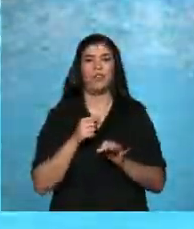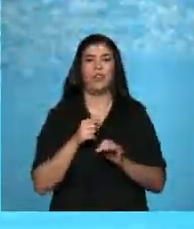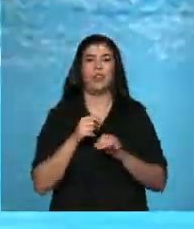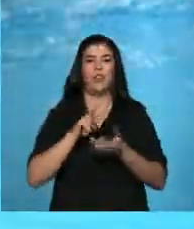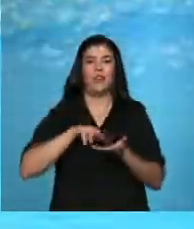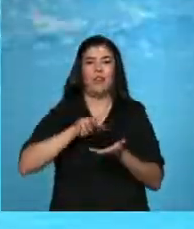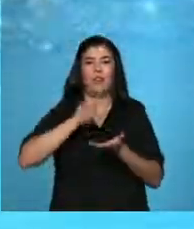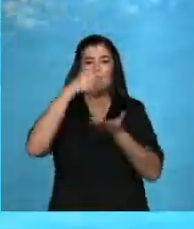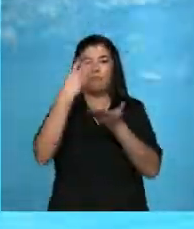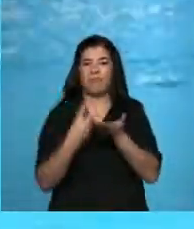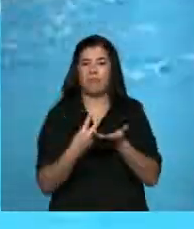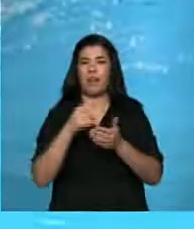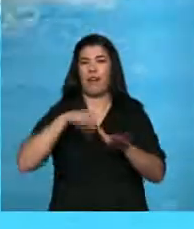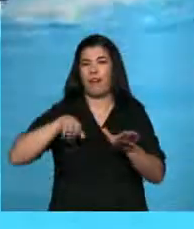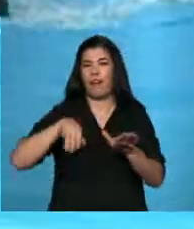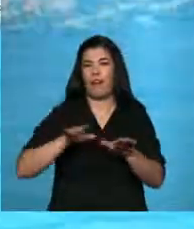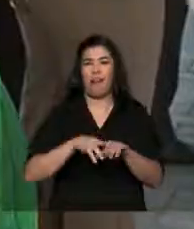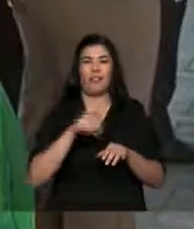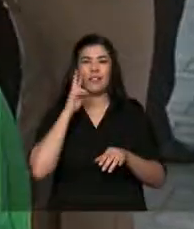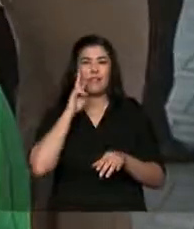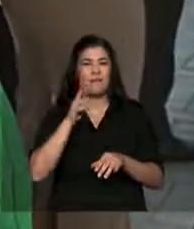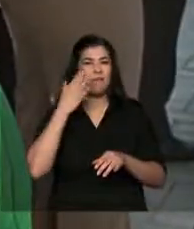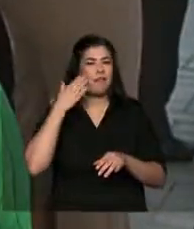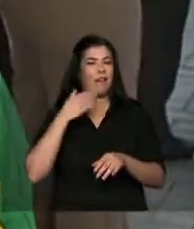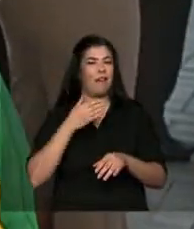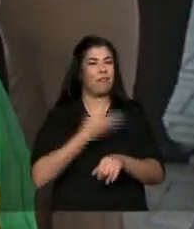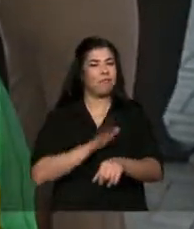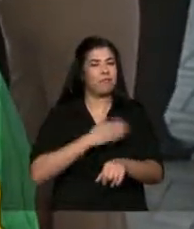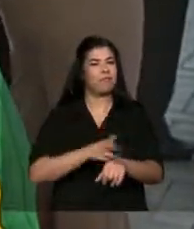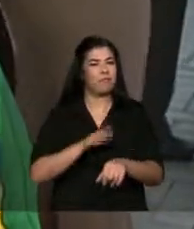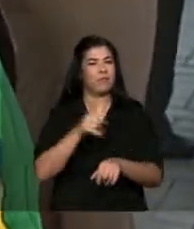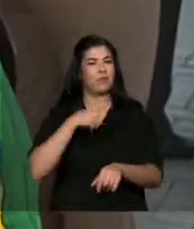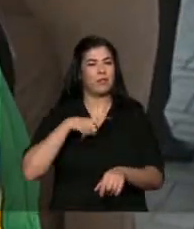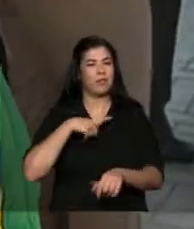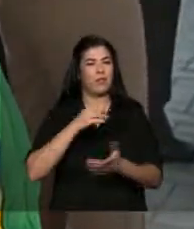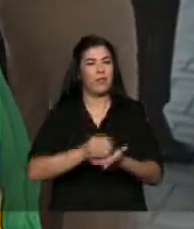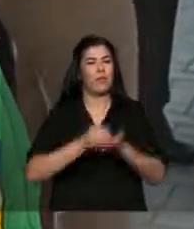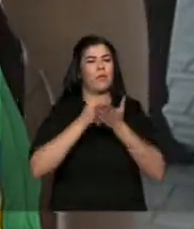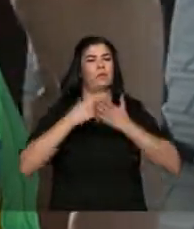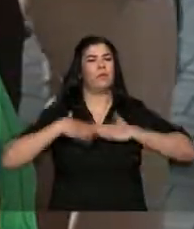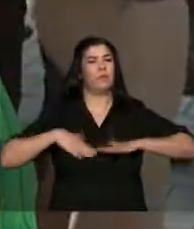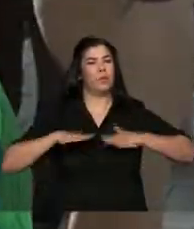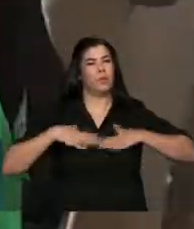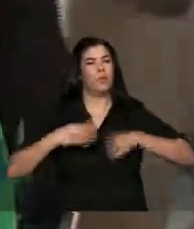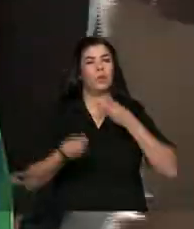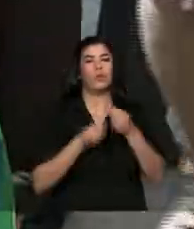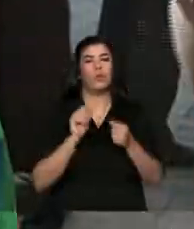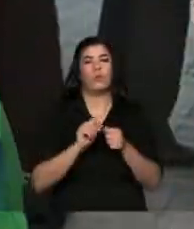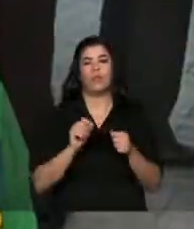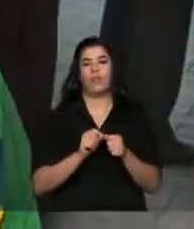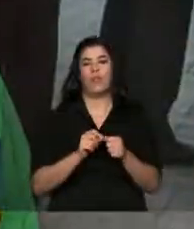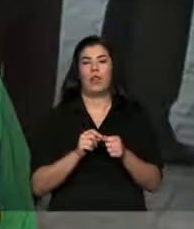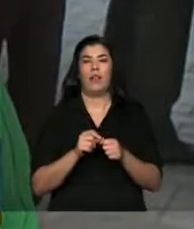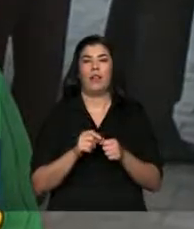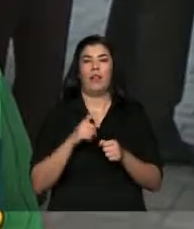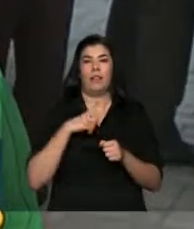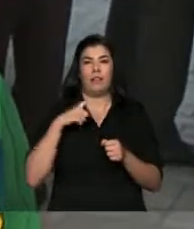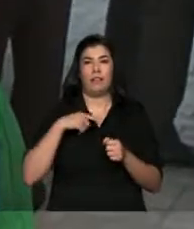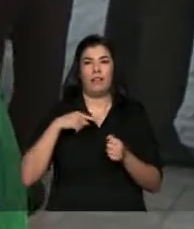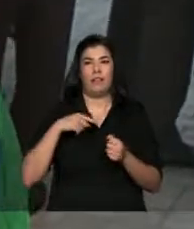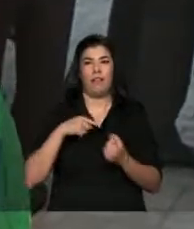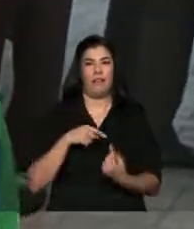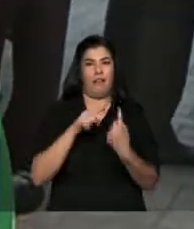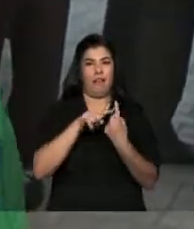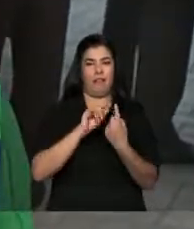bolsas estimulam o treinamento dos atletas. É importante que eles tenham essa tranquilidade de que há no seu entorno uma